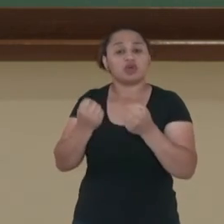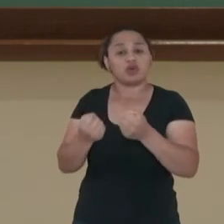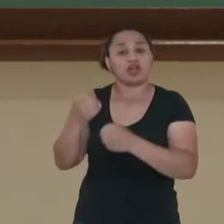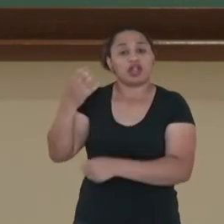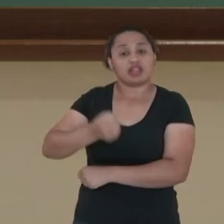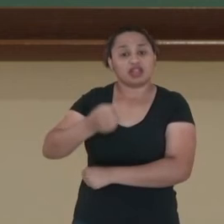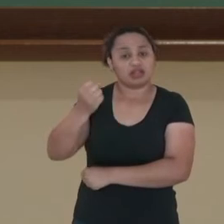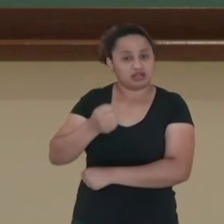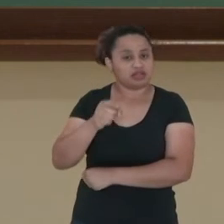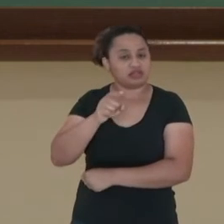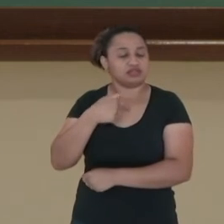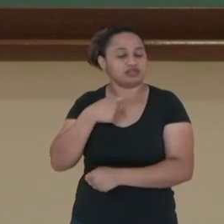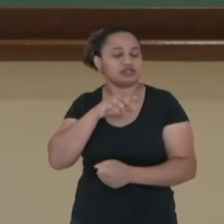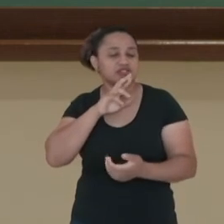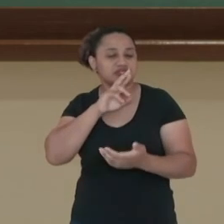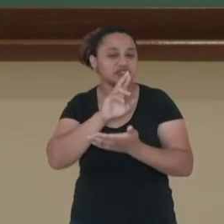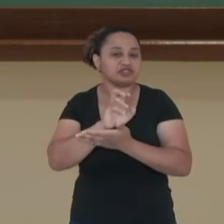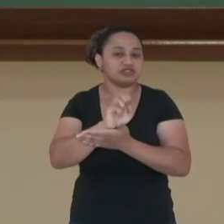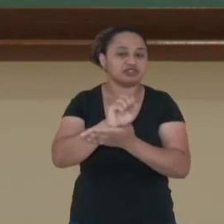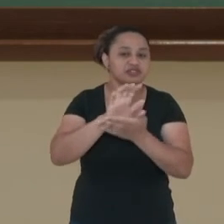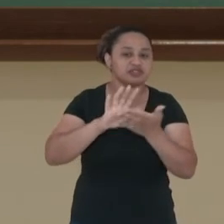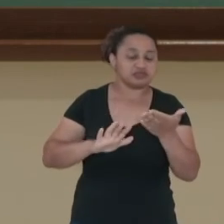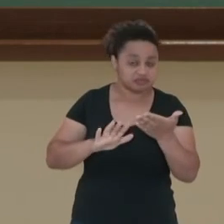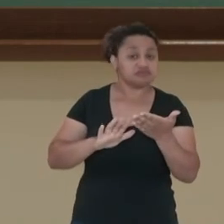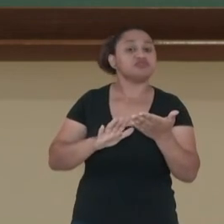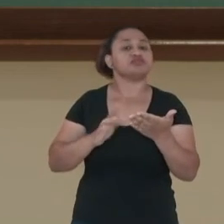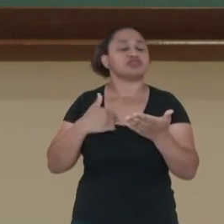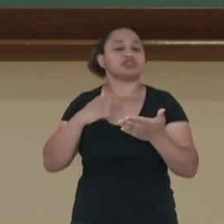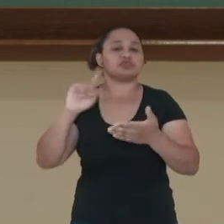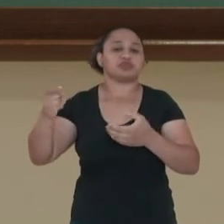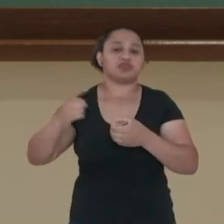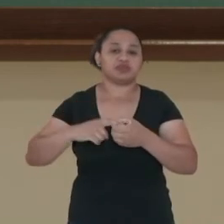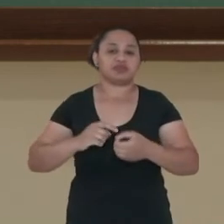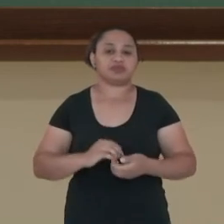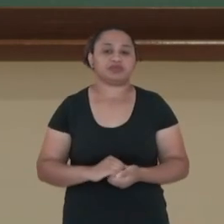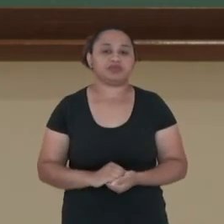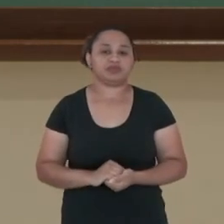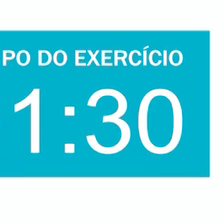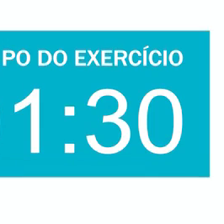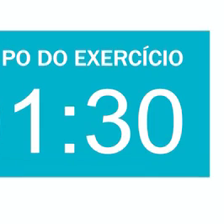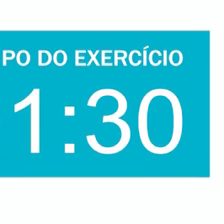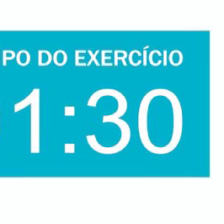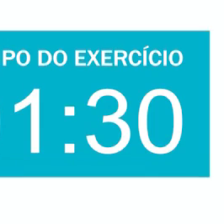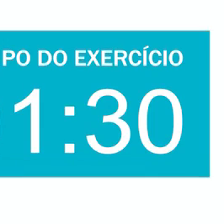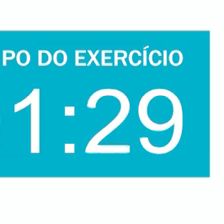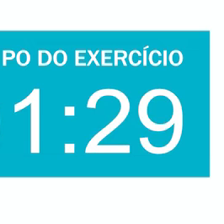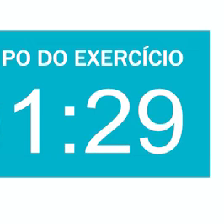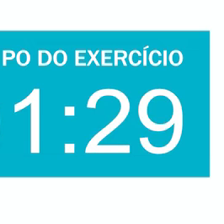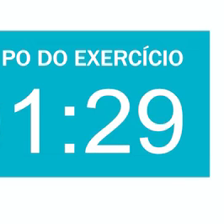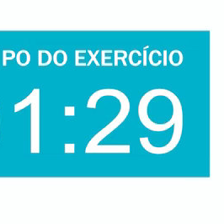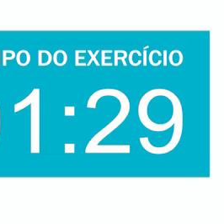nesse processo. Você segue o mesmo procedimento da questão anterior e a gente já volta.